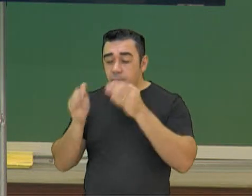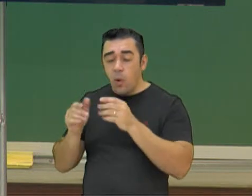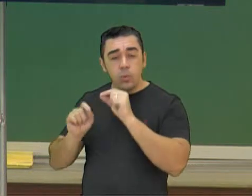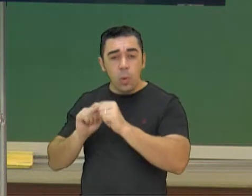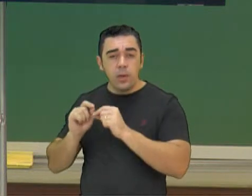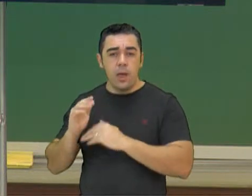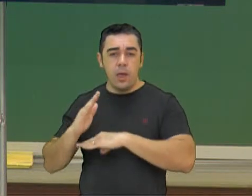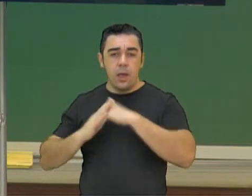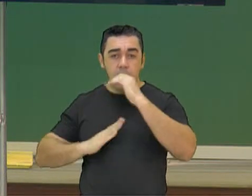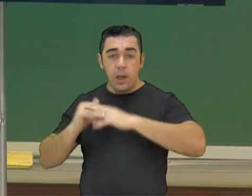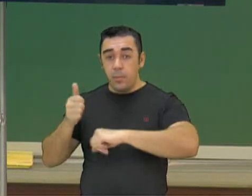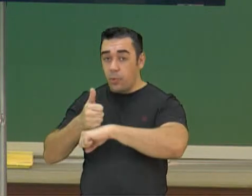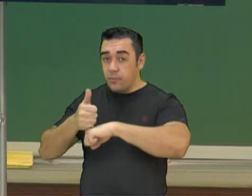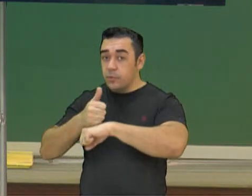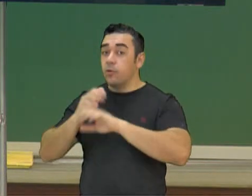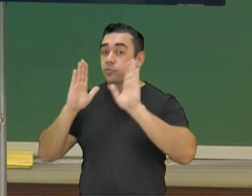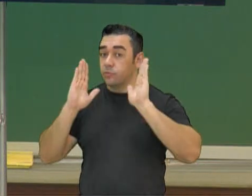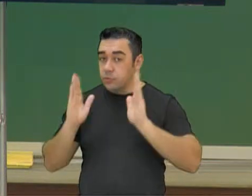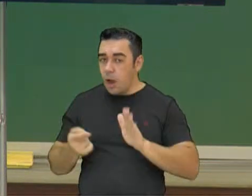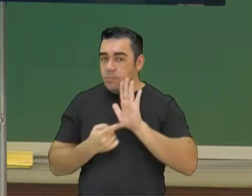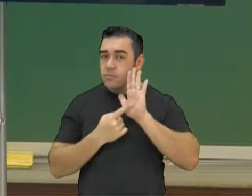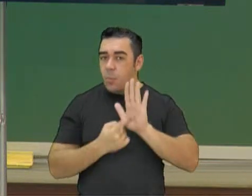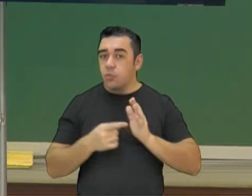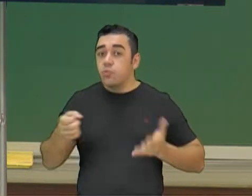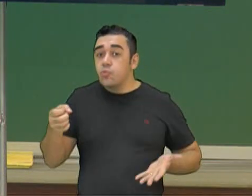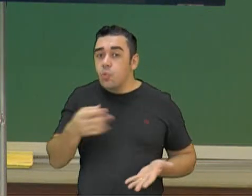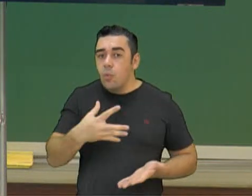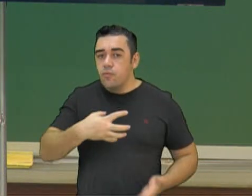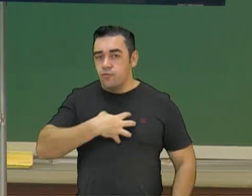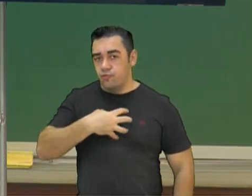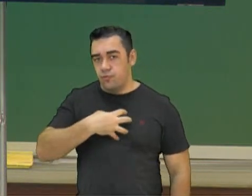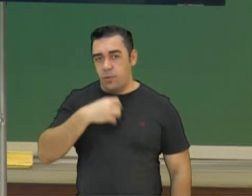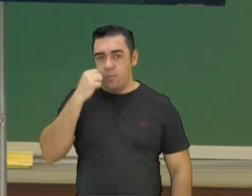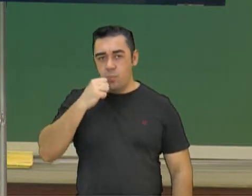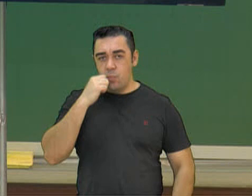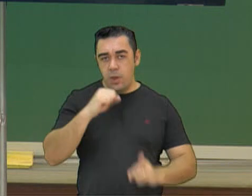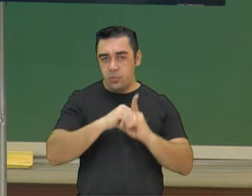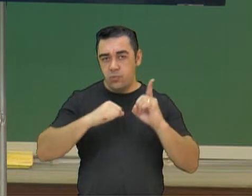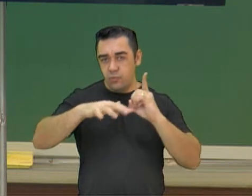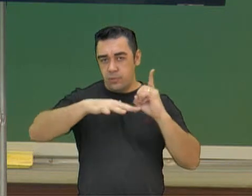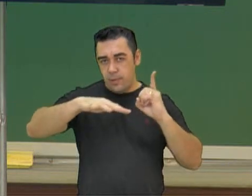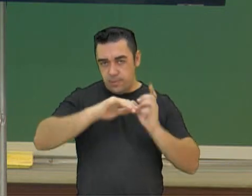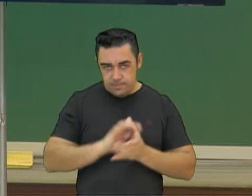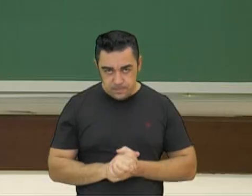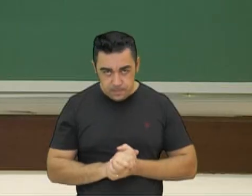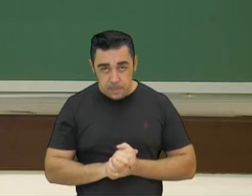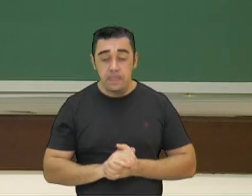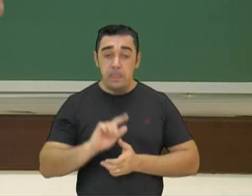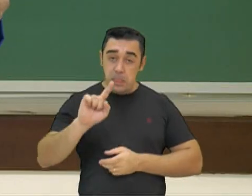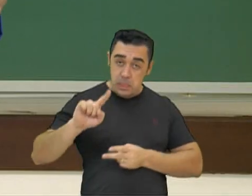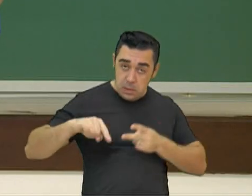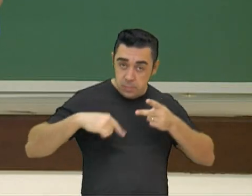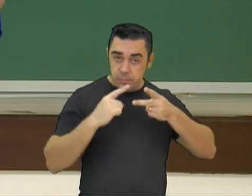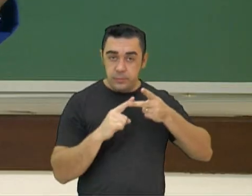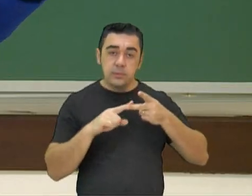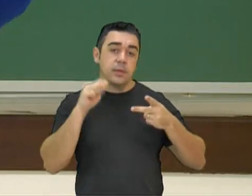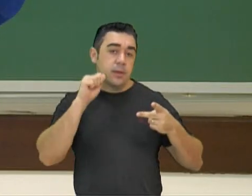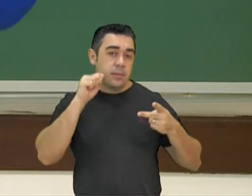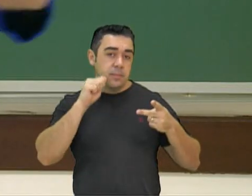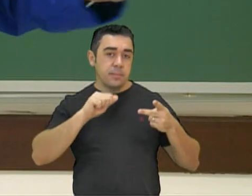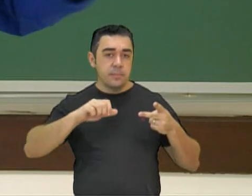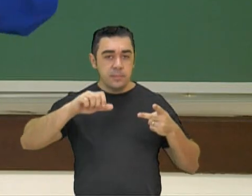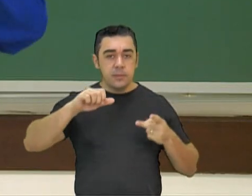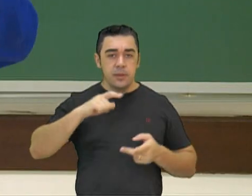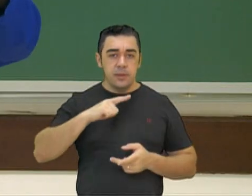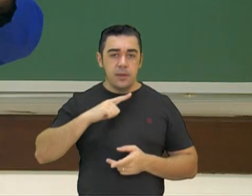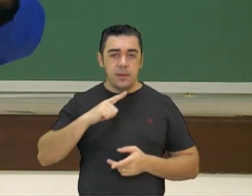o que já apontava para o novo jeito da mulher na sociedade. Depois, veio na sequência aquela princesa lá, que é da Pixar